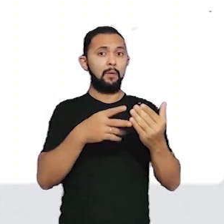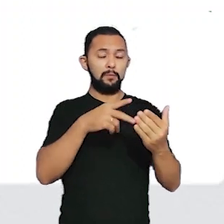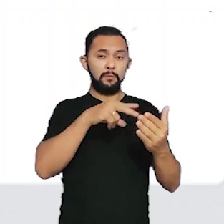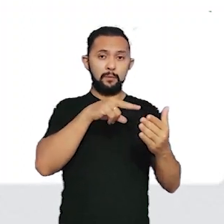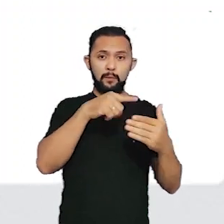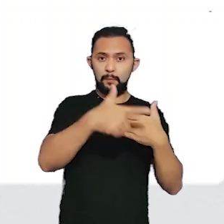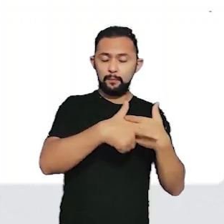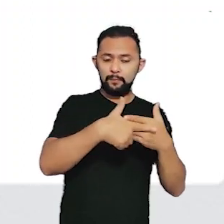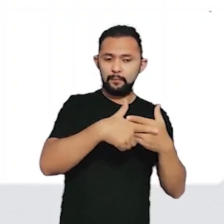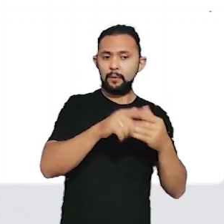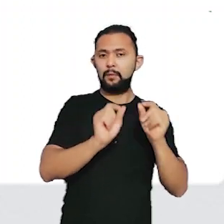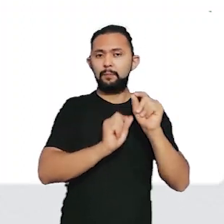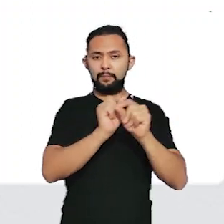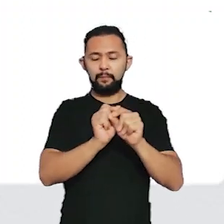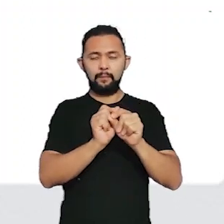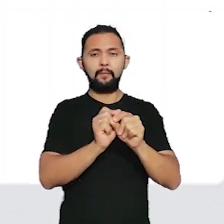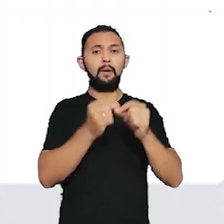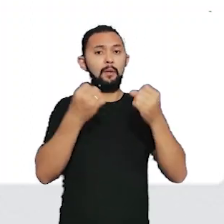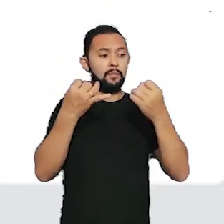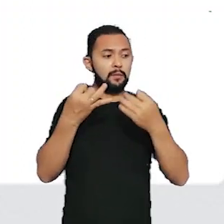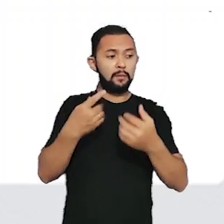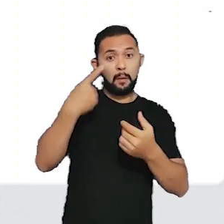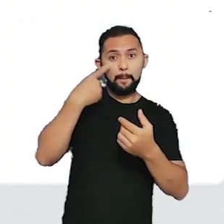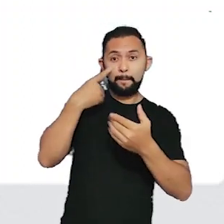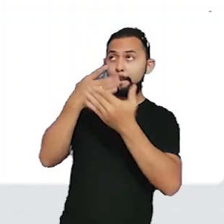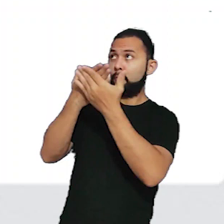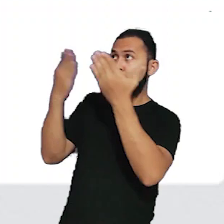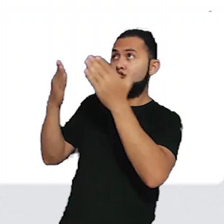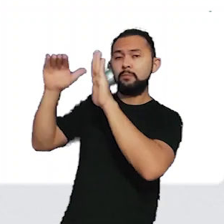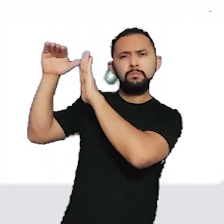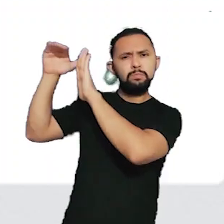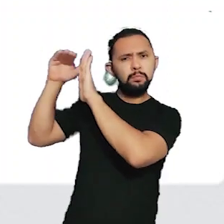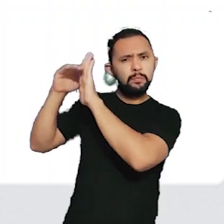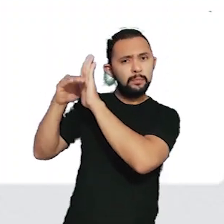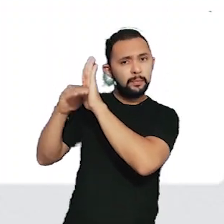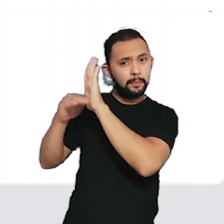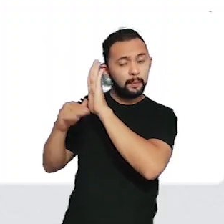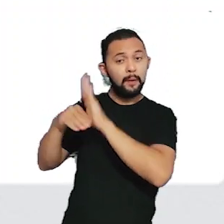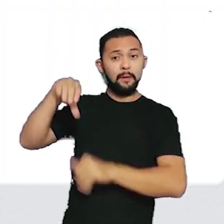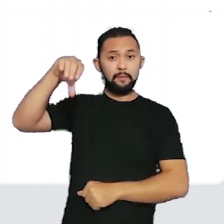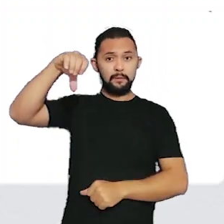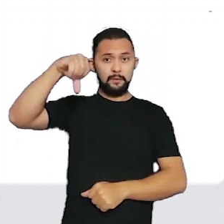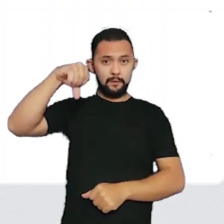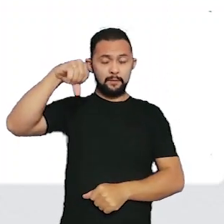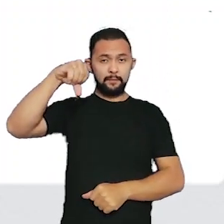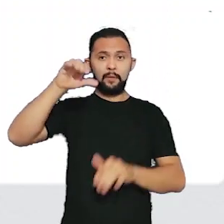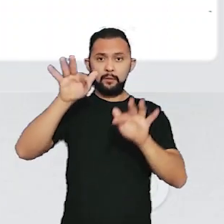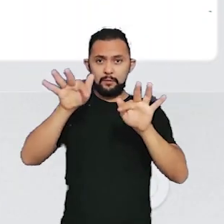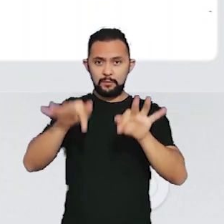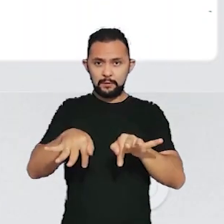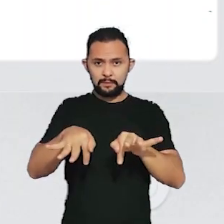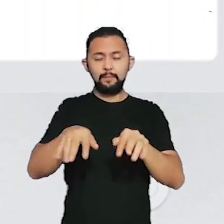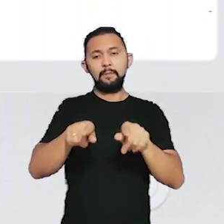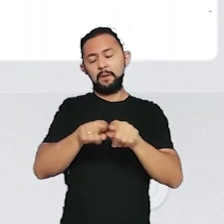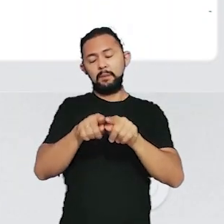condição, uma conformidade, uma consequência, um tempo, uma finalidade e uma proporção,